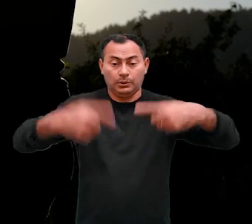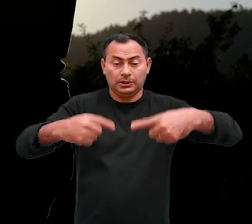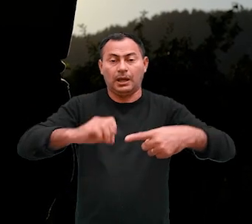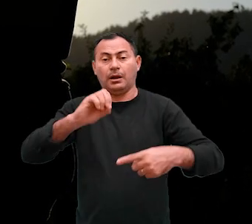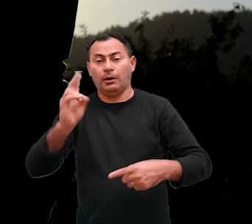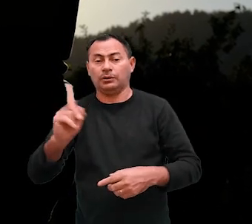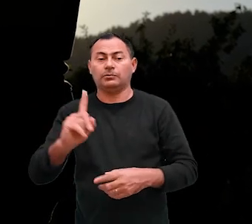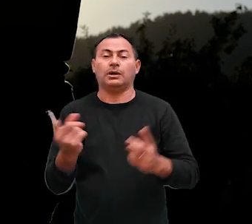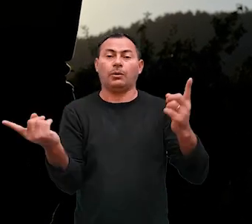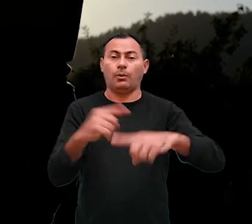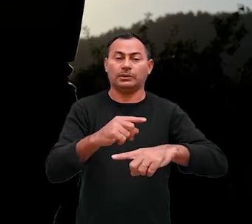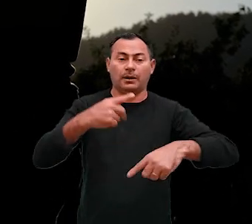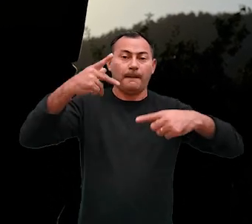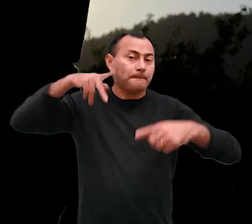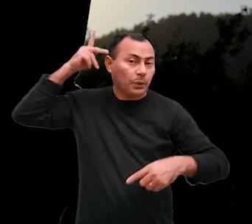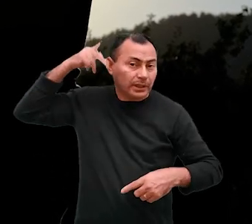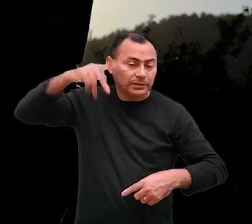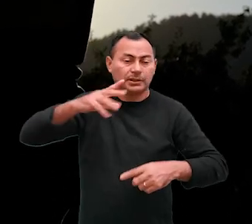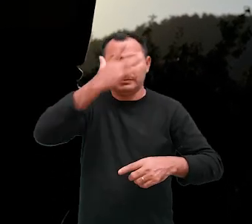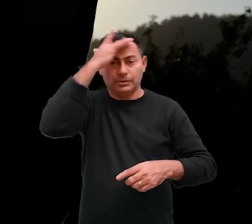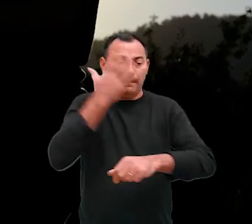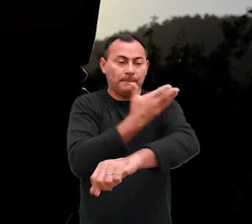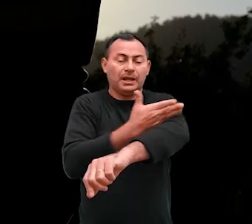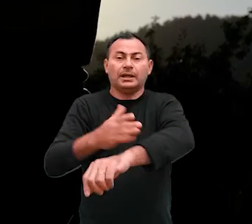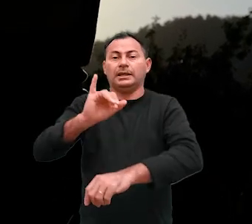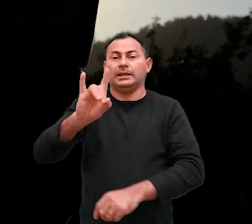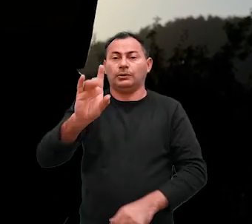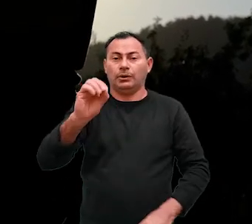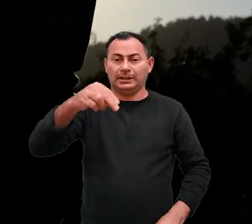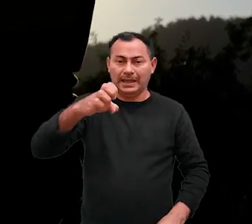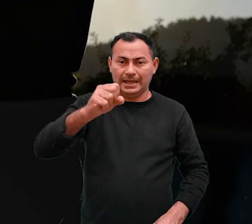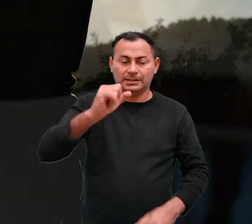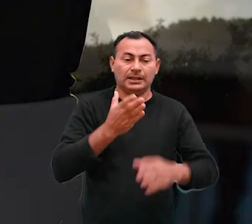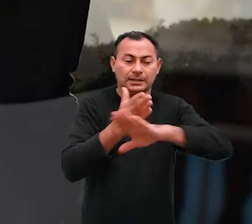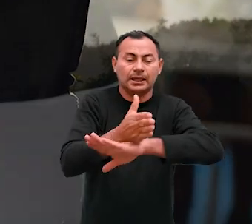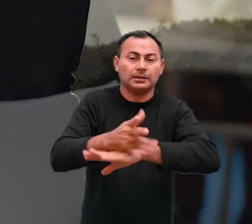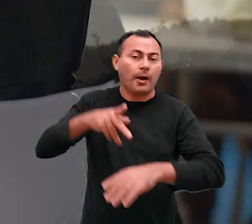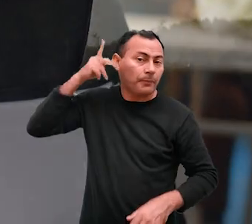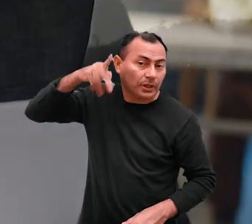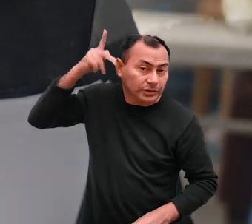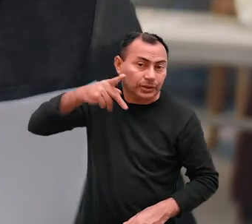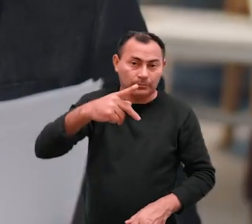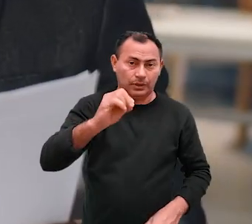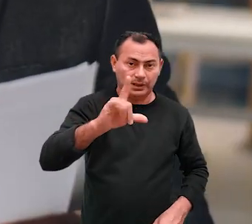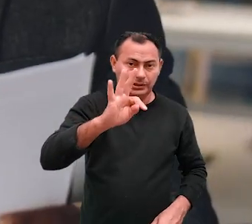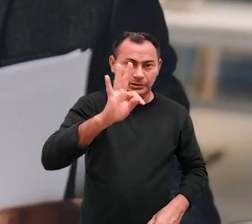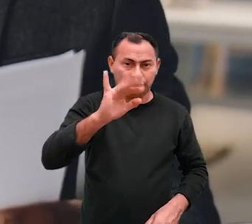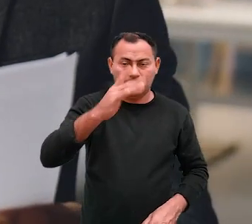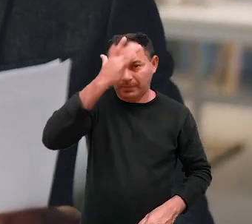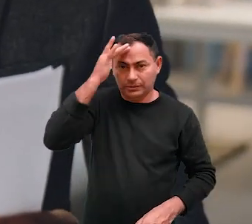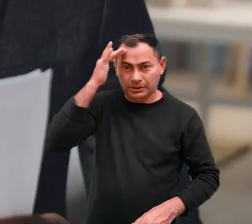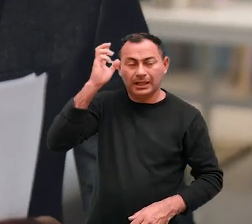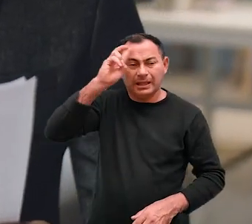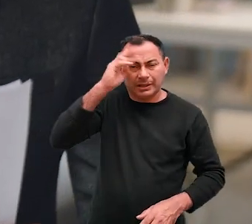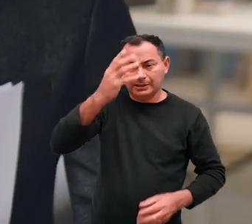ou não contra a política do homem branco na Rodésia e entrar para o cenário político. Ele conta que alguém lhe deu um